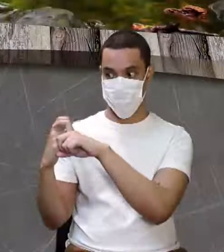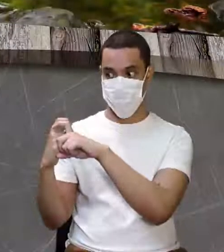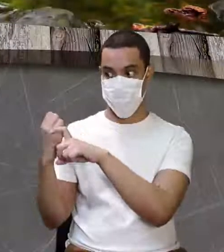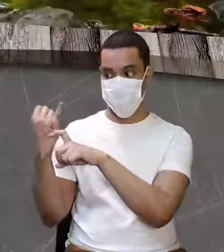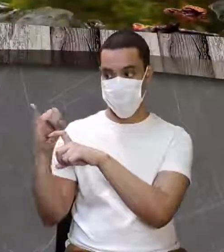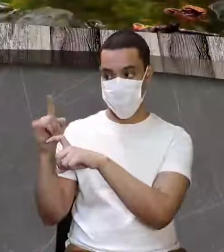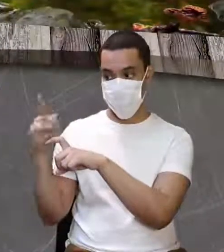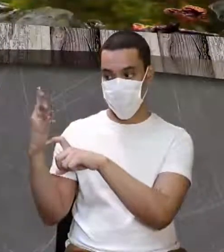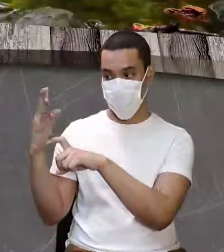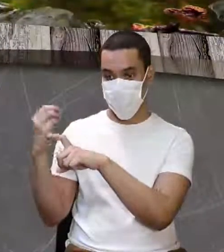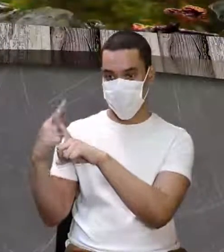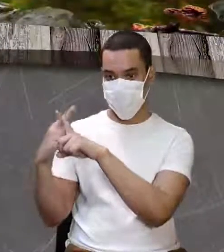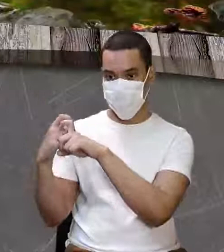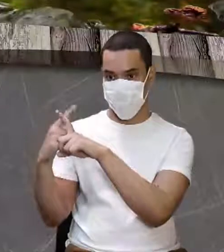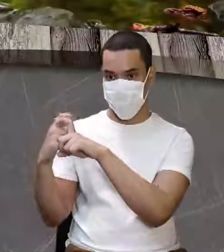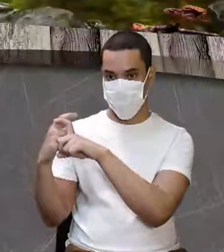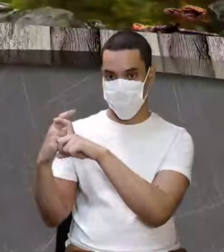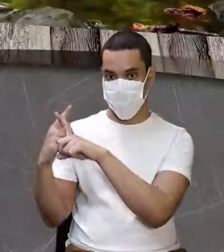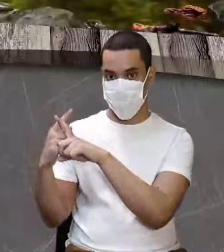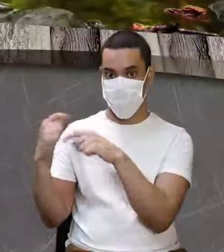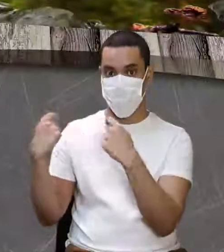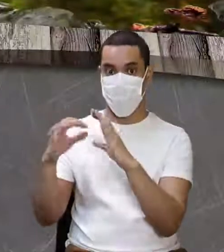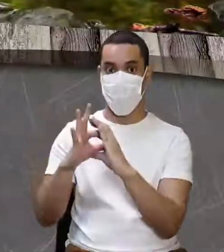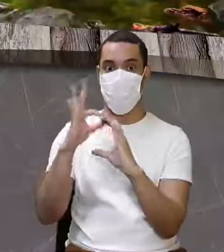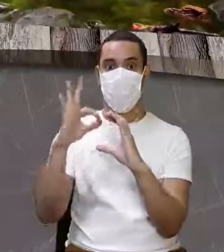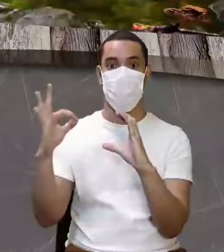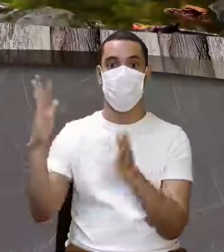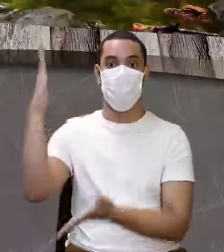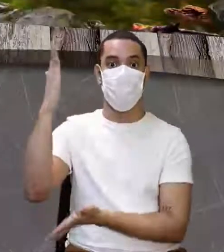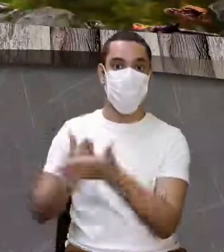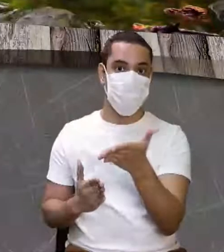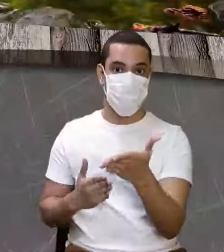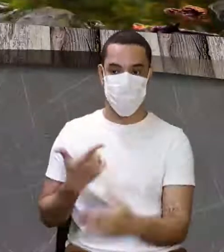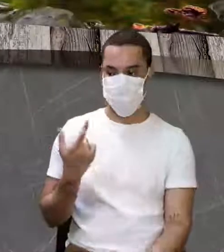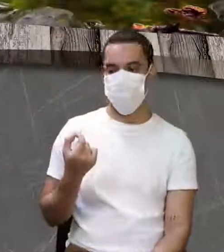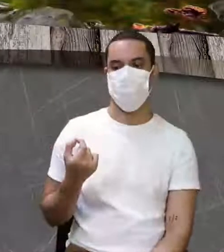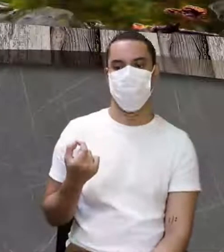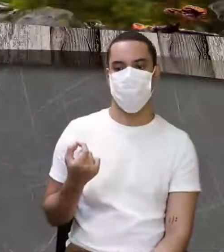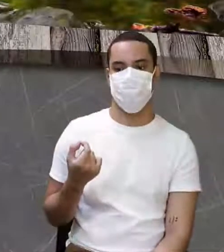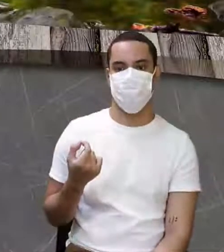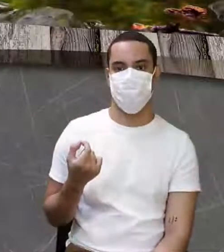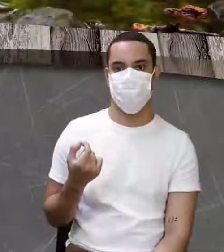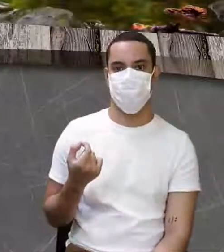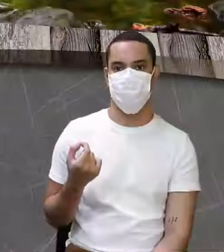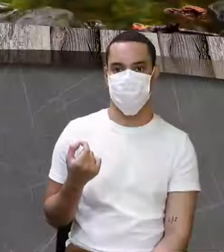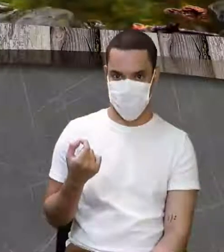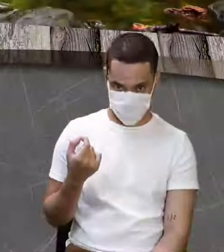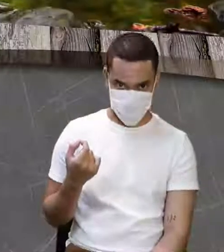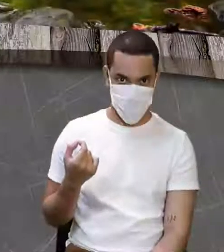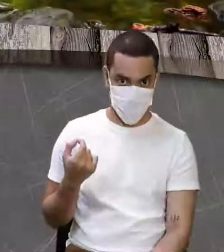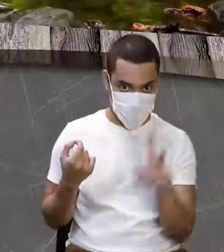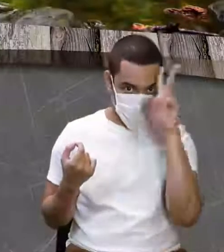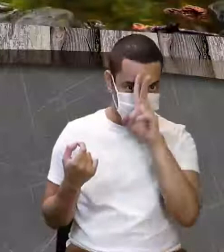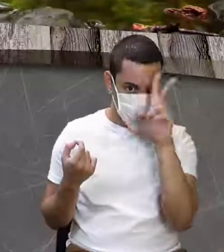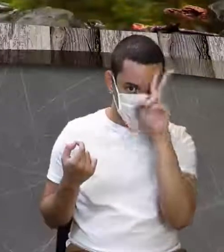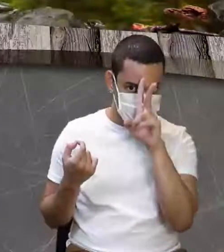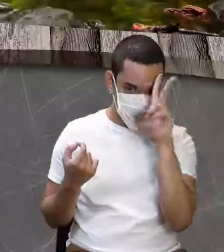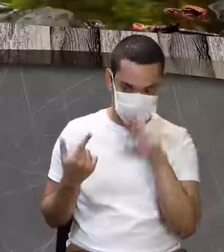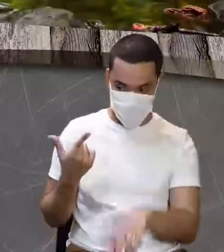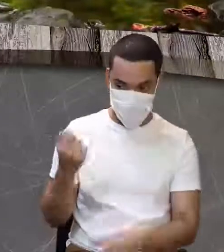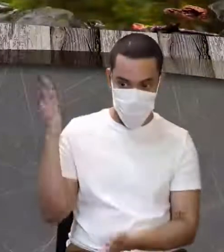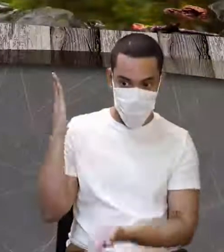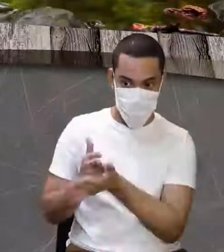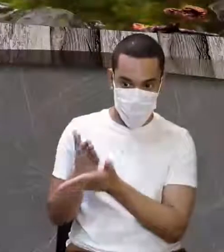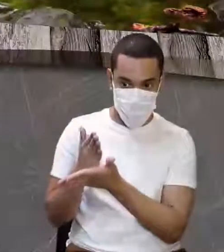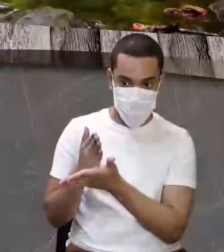essa espécie tem 40 cromossomos, nos gametas ela vai ter que ter quanto? 20. Metade, lembra?